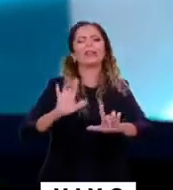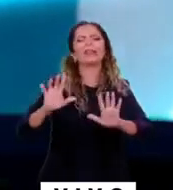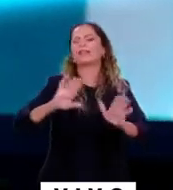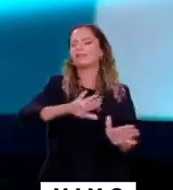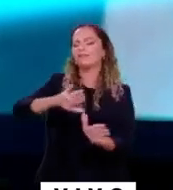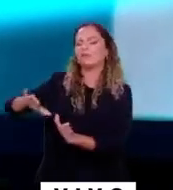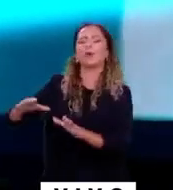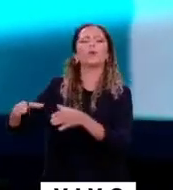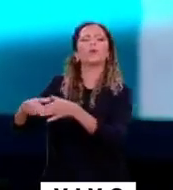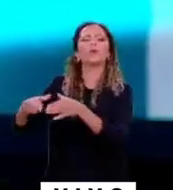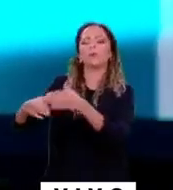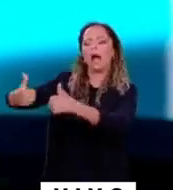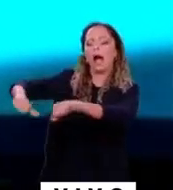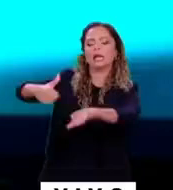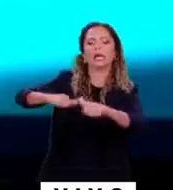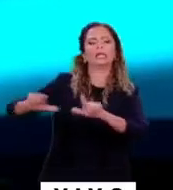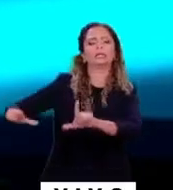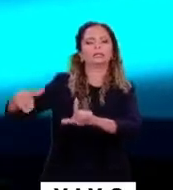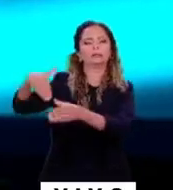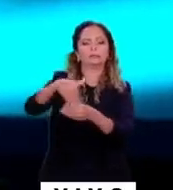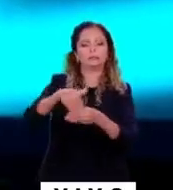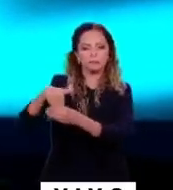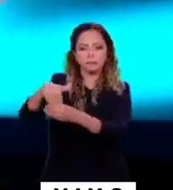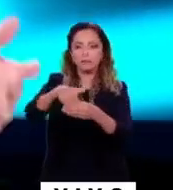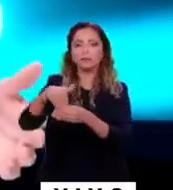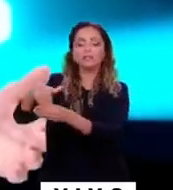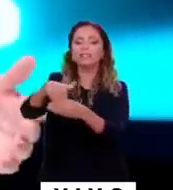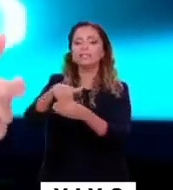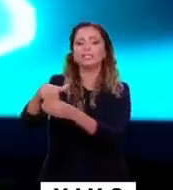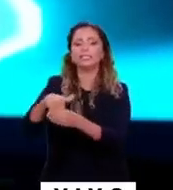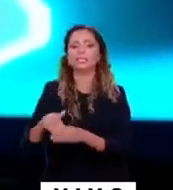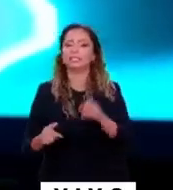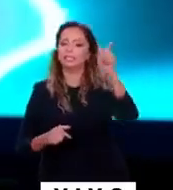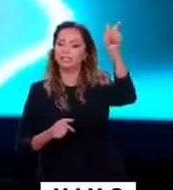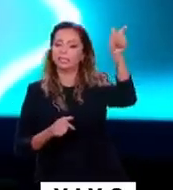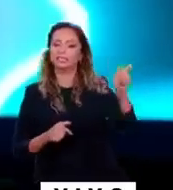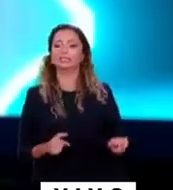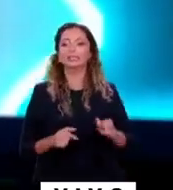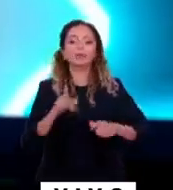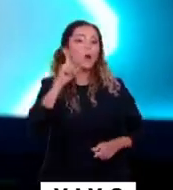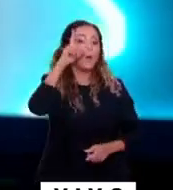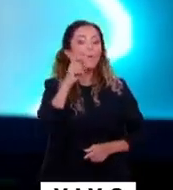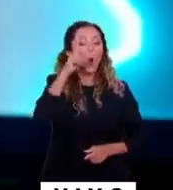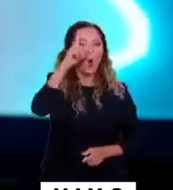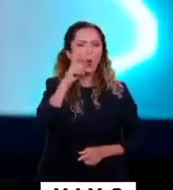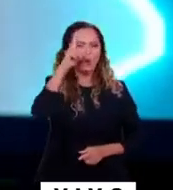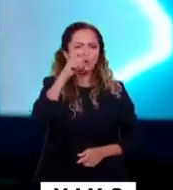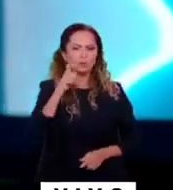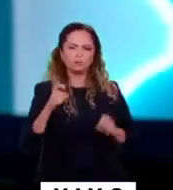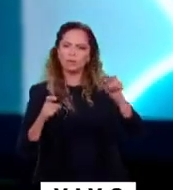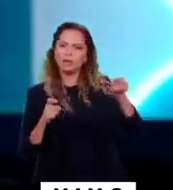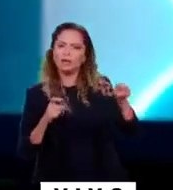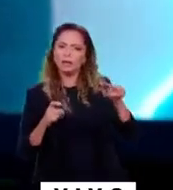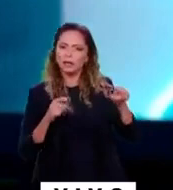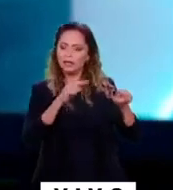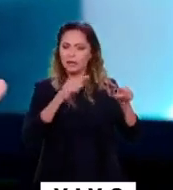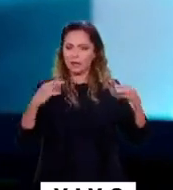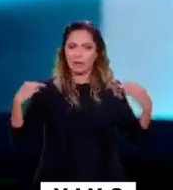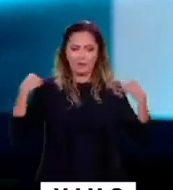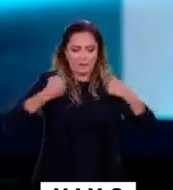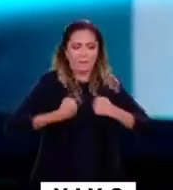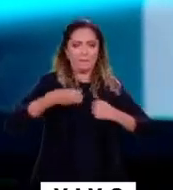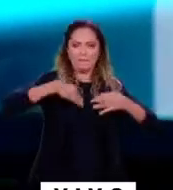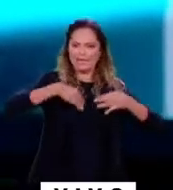Sérgio moro não existe qualquer convite da minha parte e nem ele e querer voltar a ser Ministro de qualquer é lugar aqui